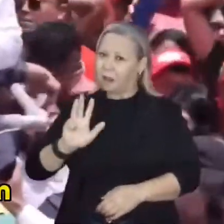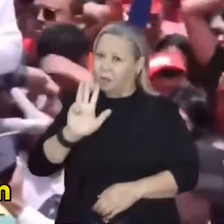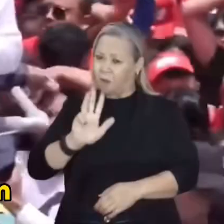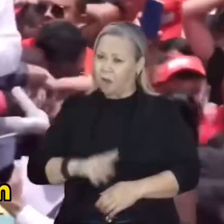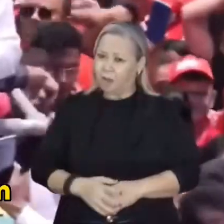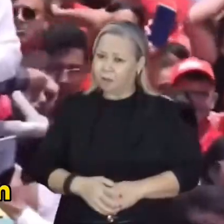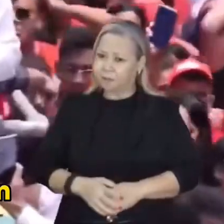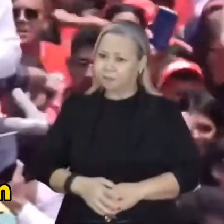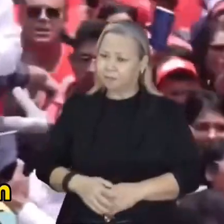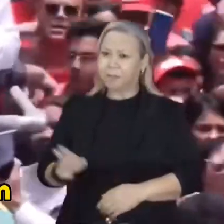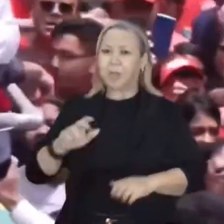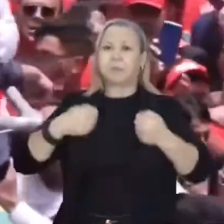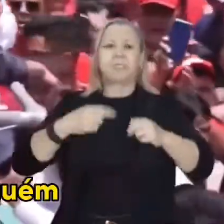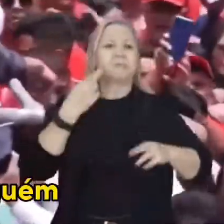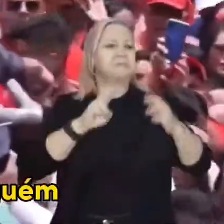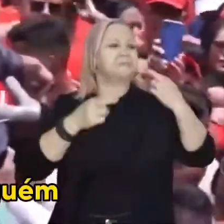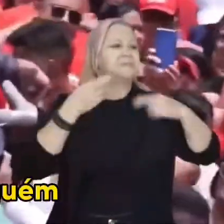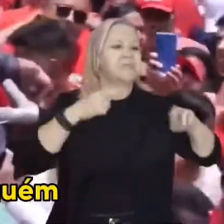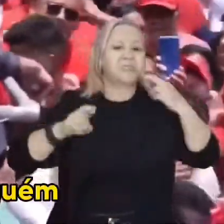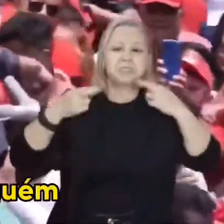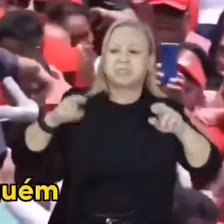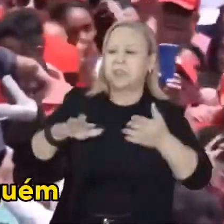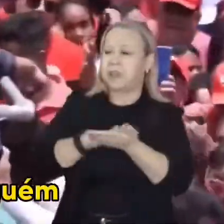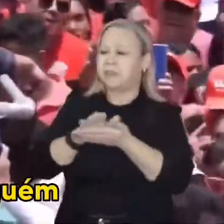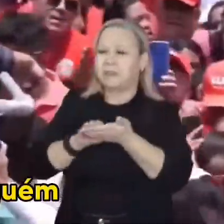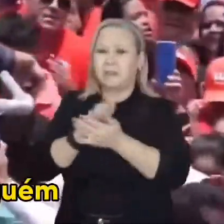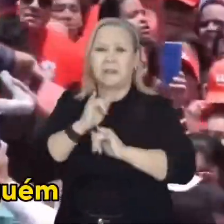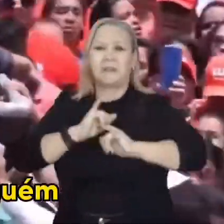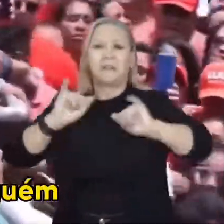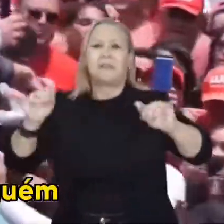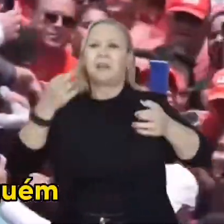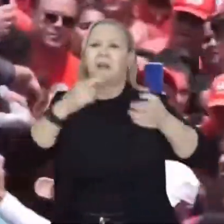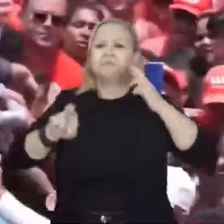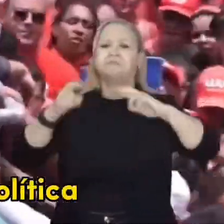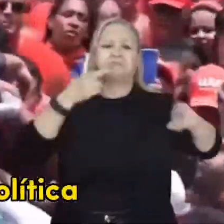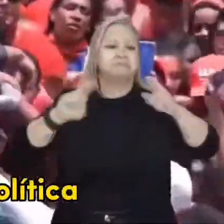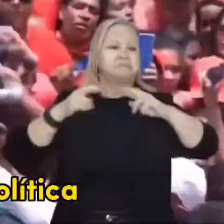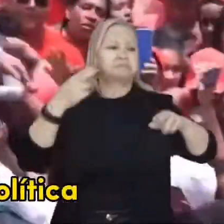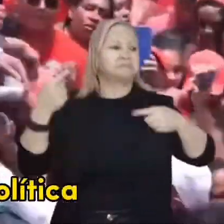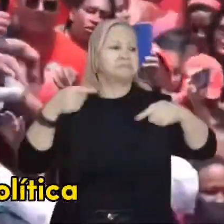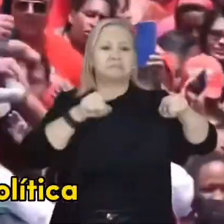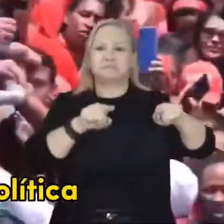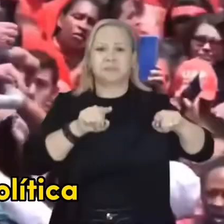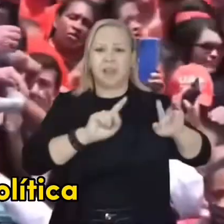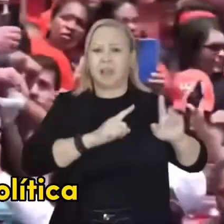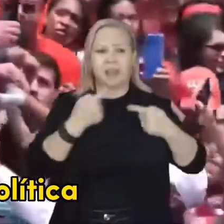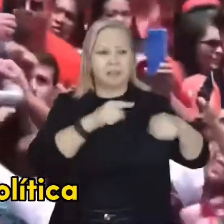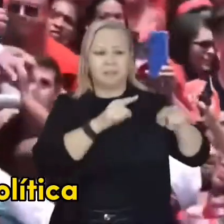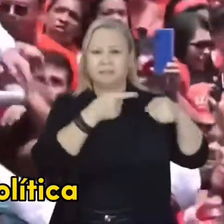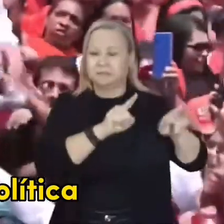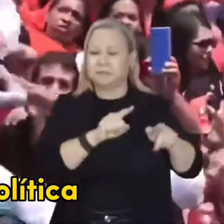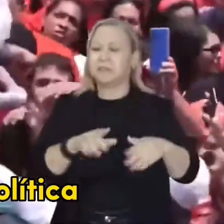Vocês não precisam xingar ninguém. Não precisa falar palavrão contra ninguém. É só dizer que